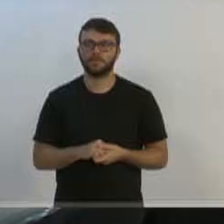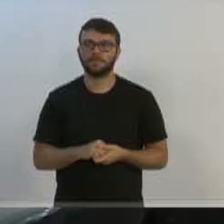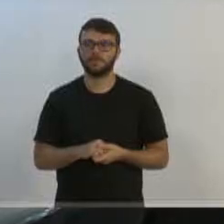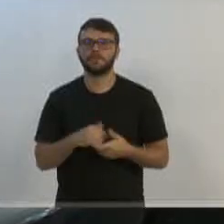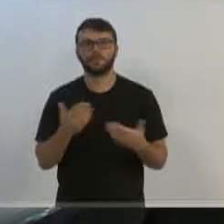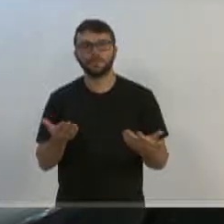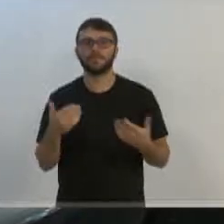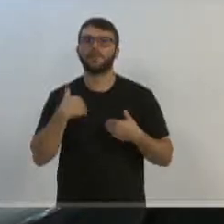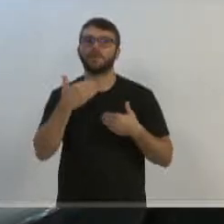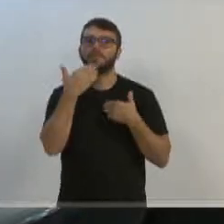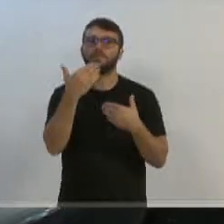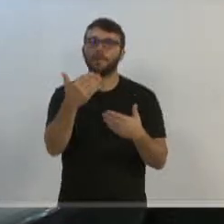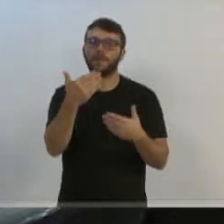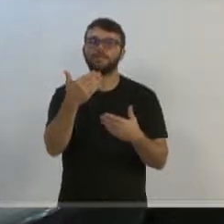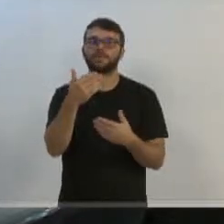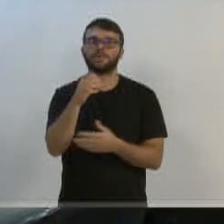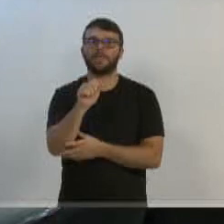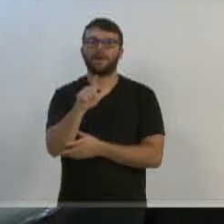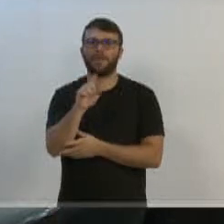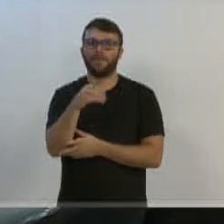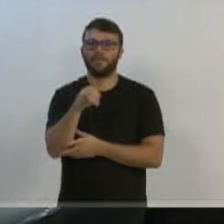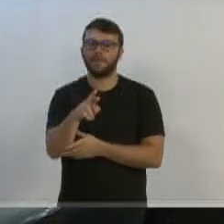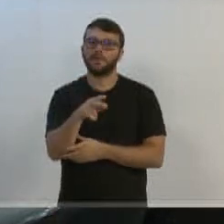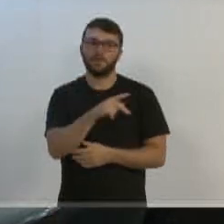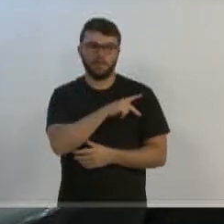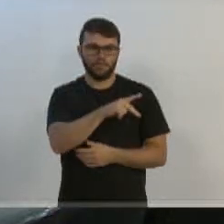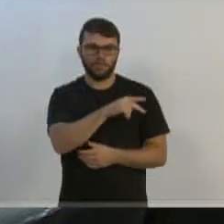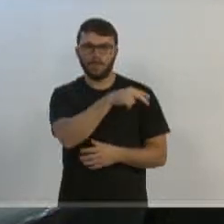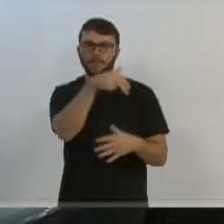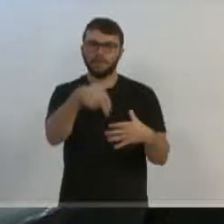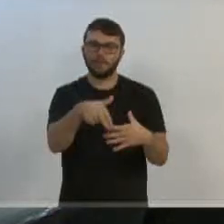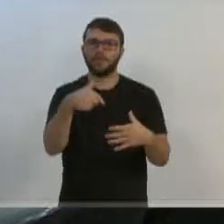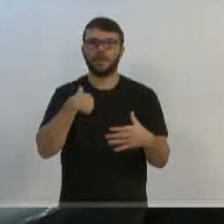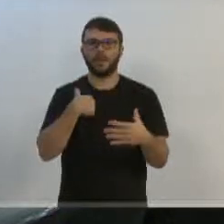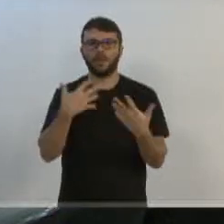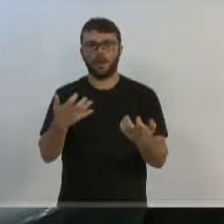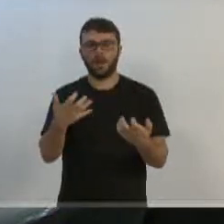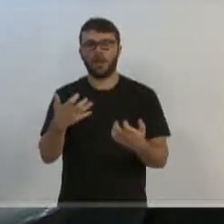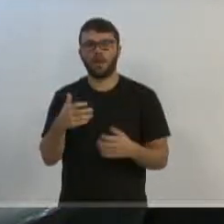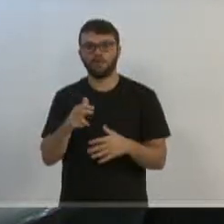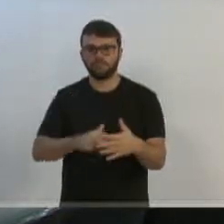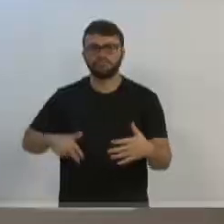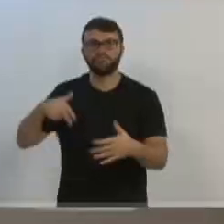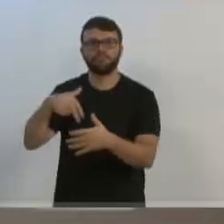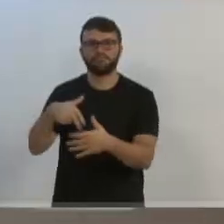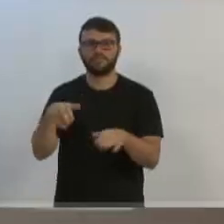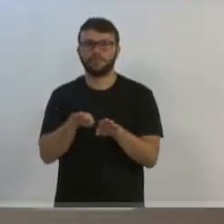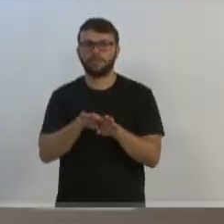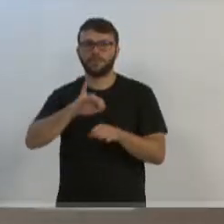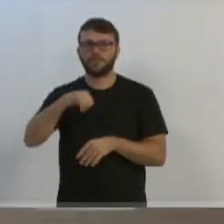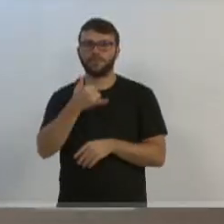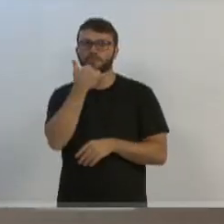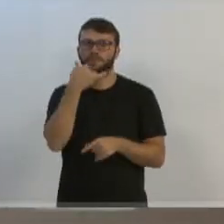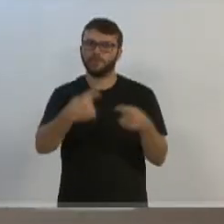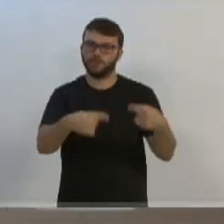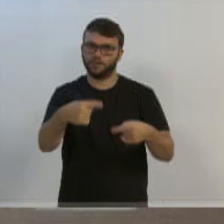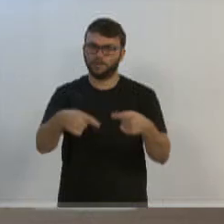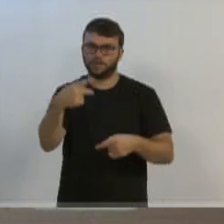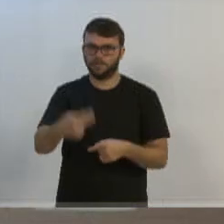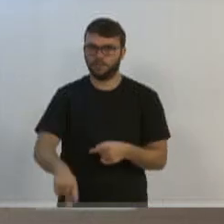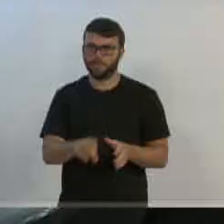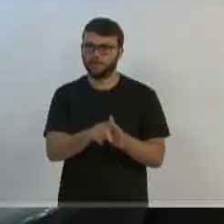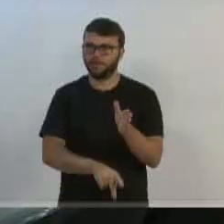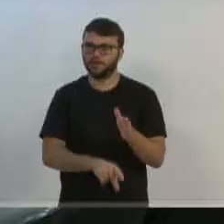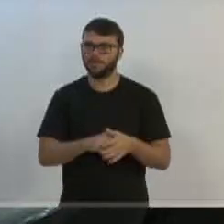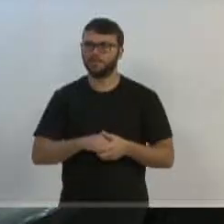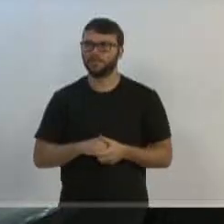Sendo assim, eu peço ao vereador Almir Vieira, que presida os trabalhos por hora, que eu gostaria de utilizar a tribuna para justificar e discutir esse projeto.